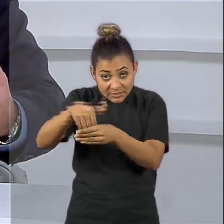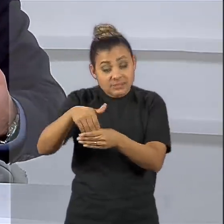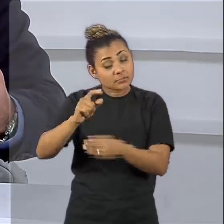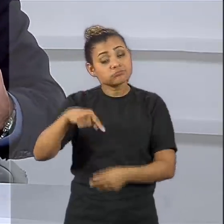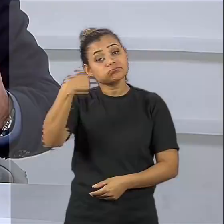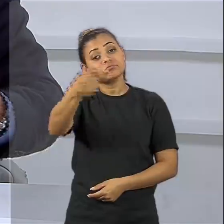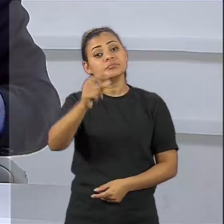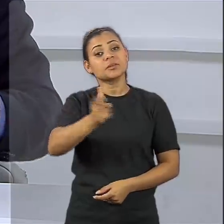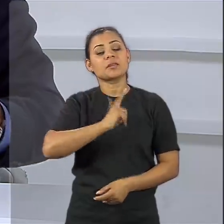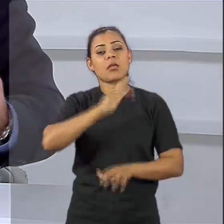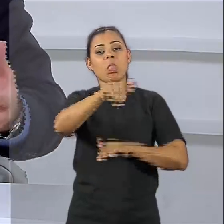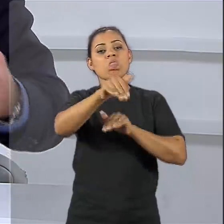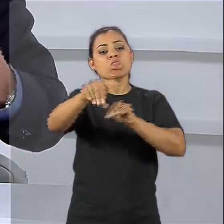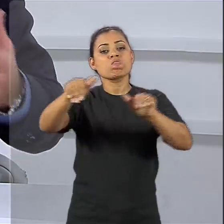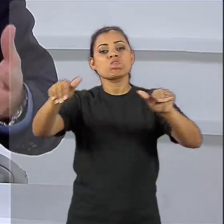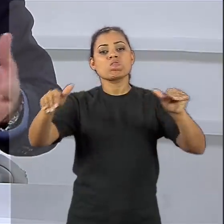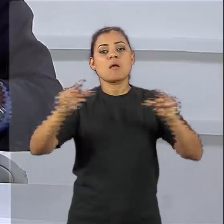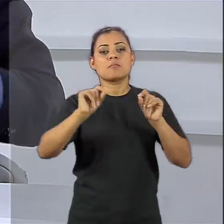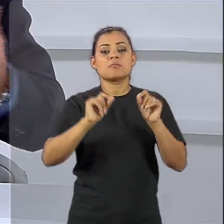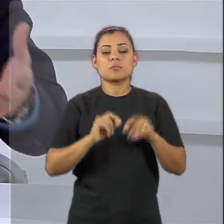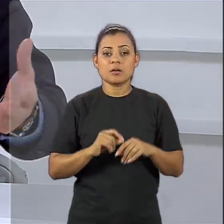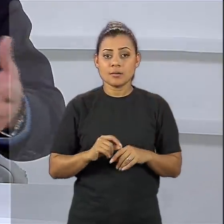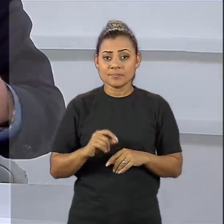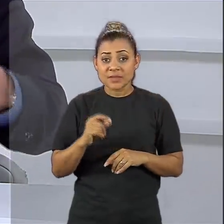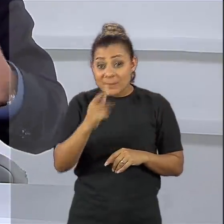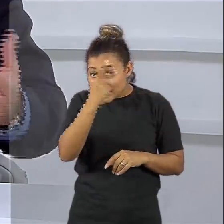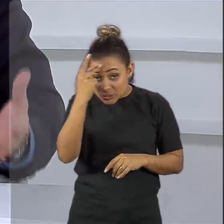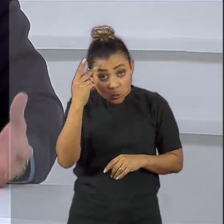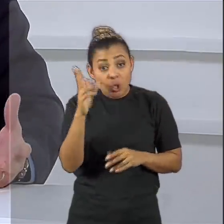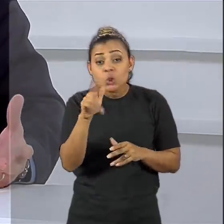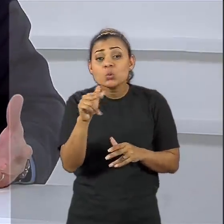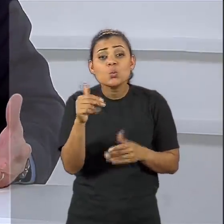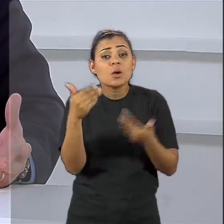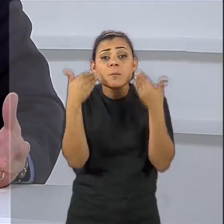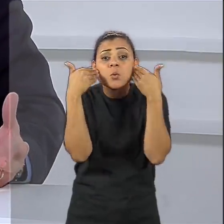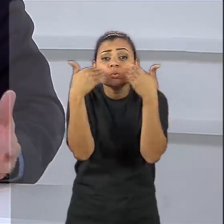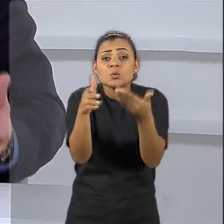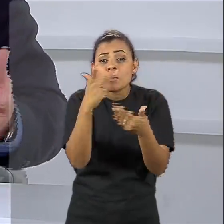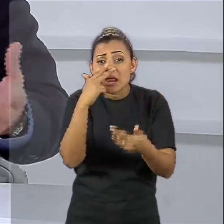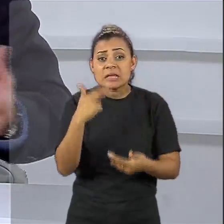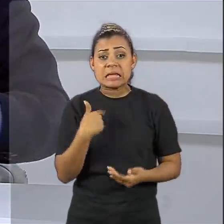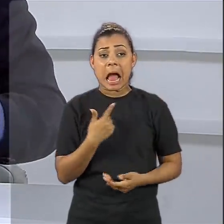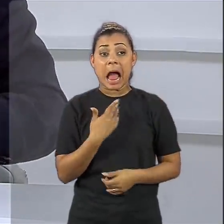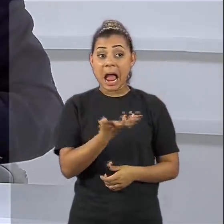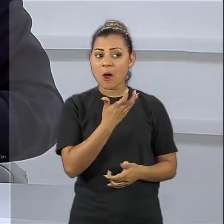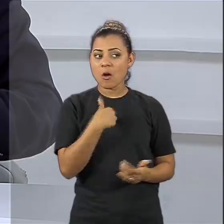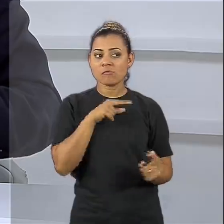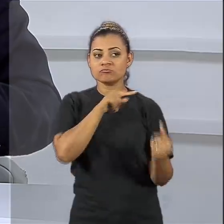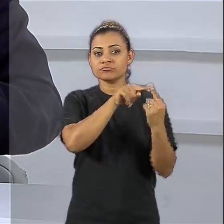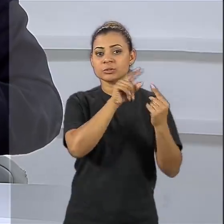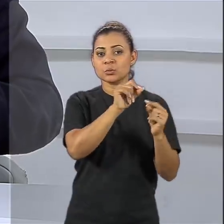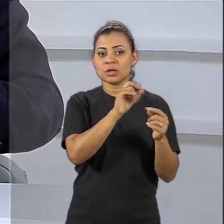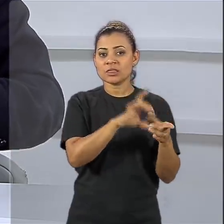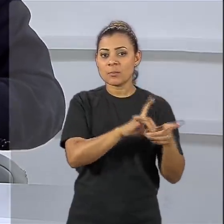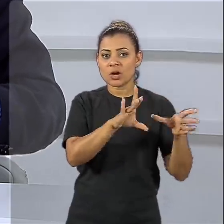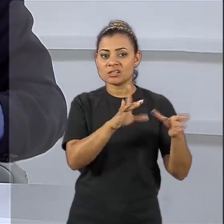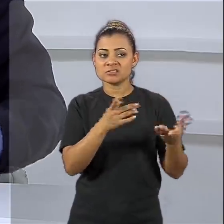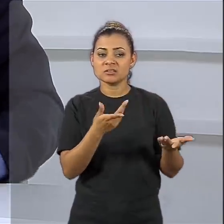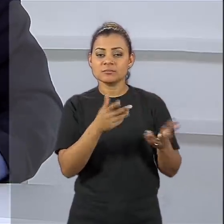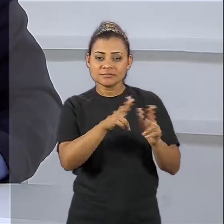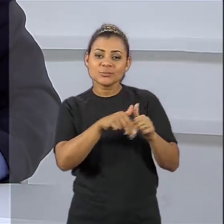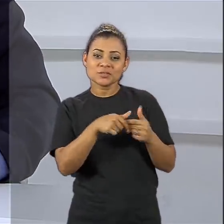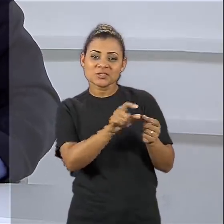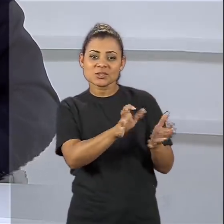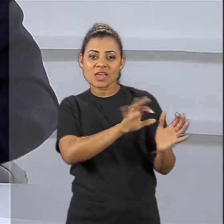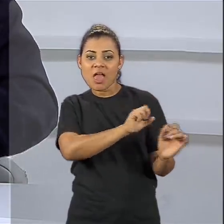atropelando as instituições. E, claro, para quem nunca mostrou muito apreço pelas instituições democráticas, é difícil esperar outra coisa. Só que